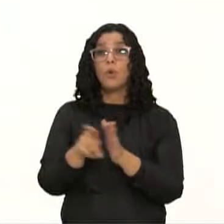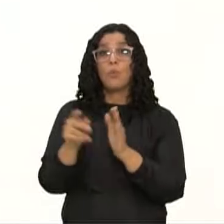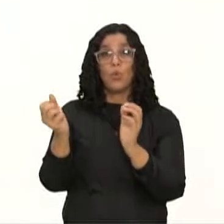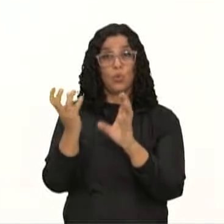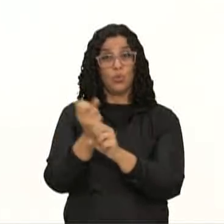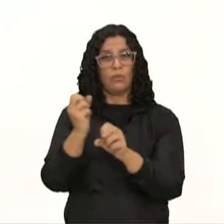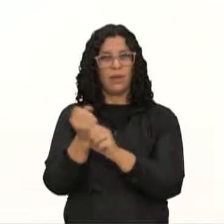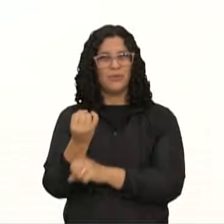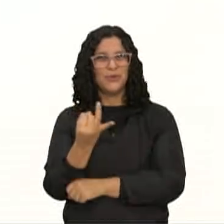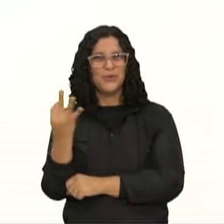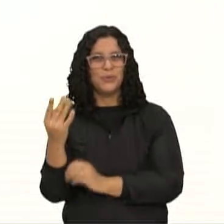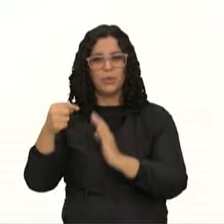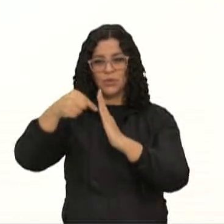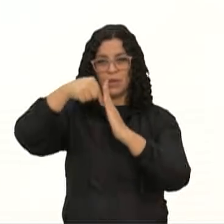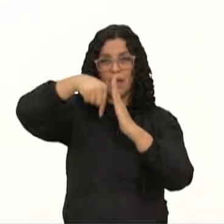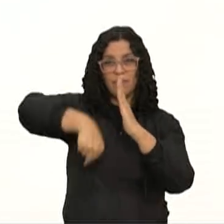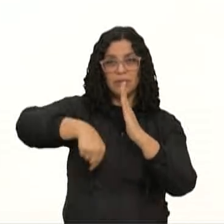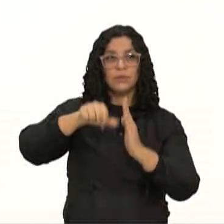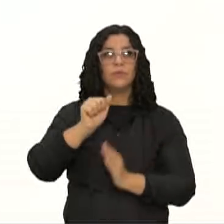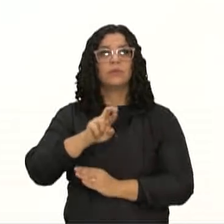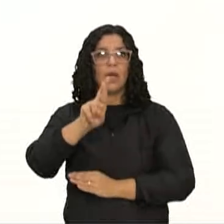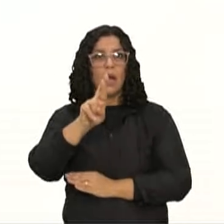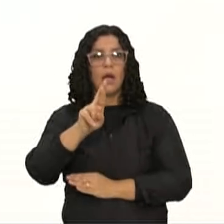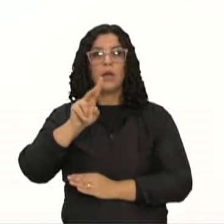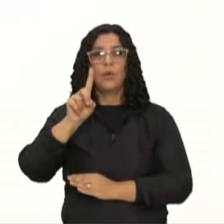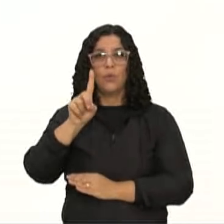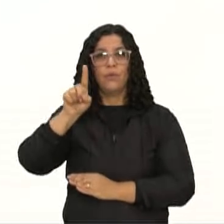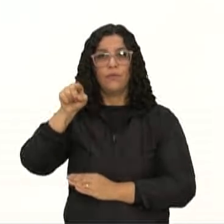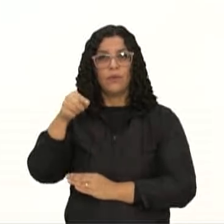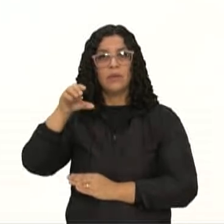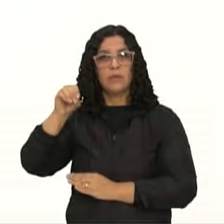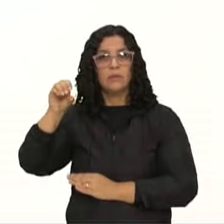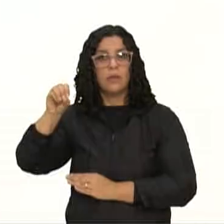refração. Material, ar, índice de refração